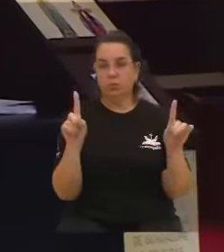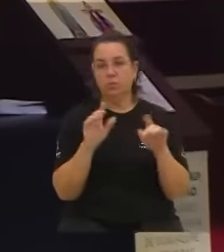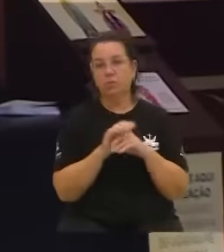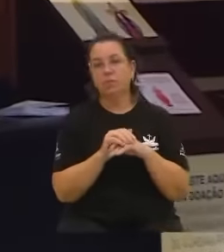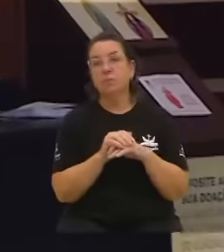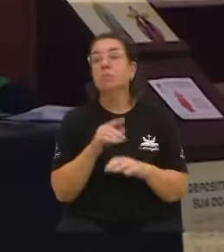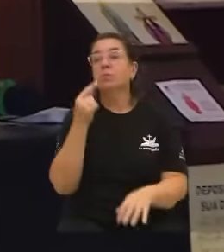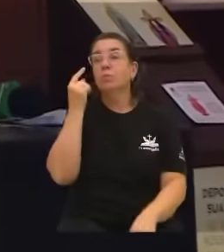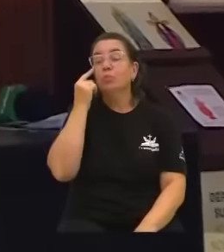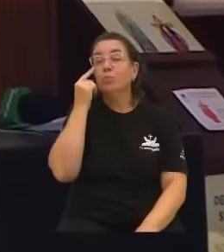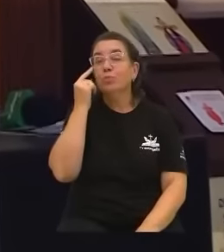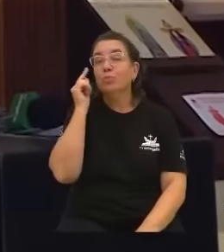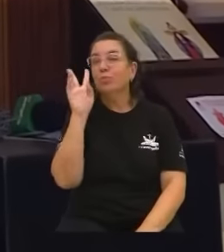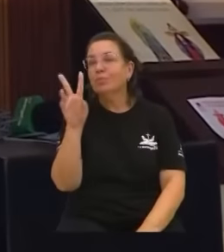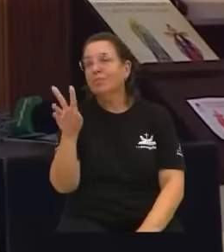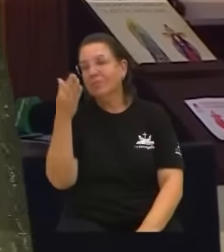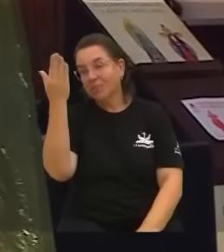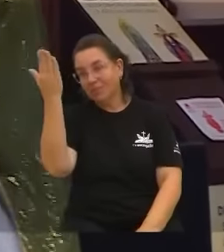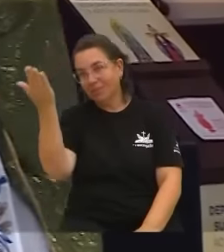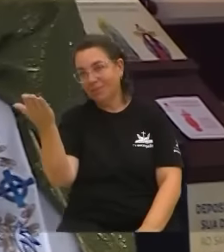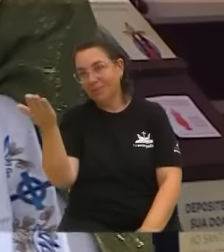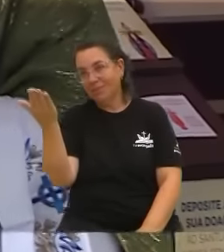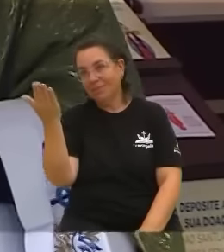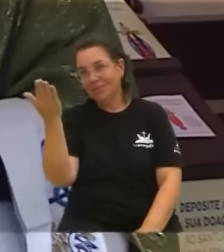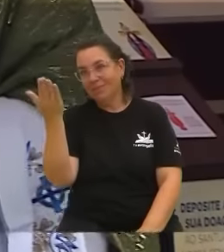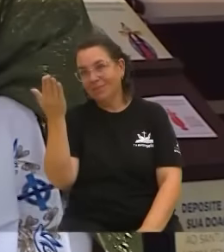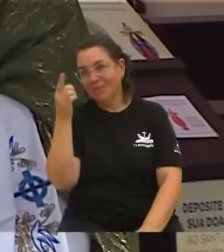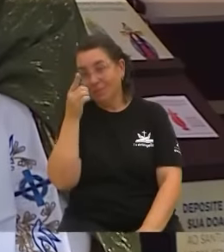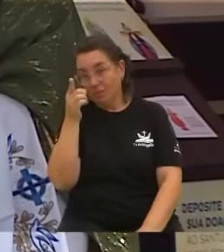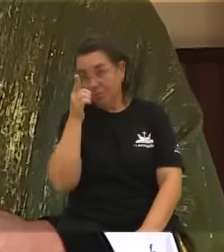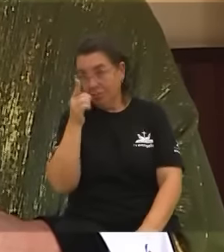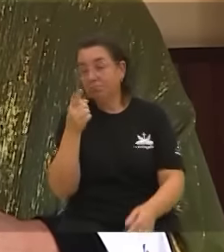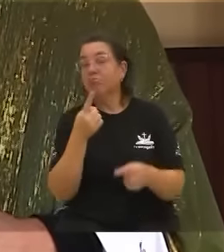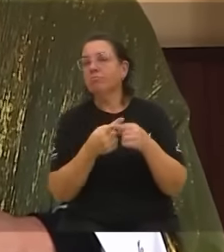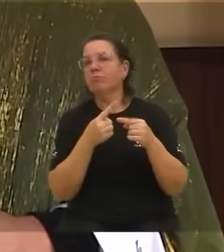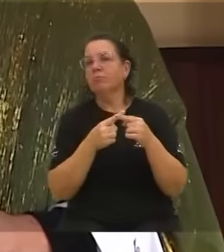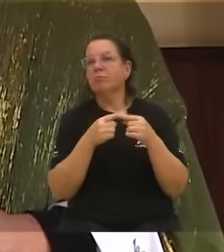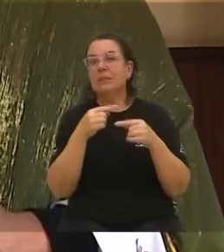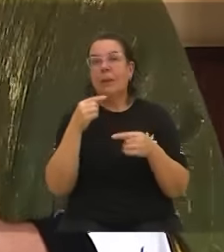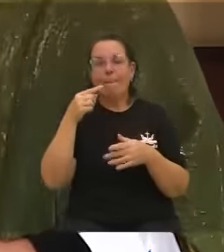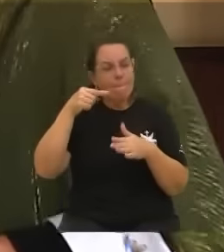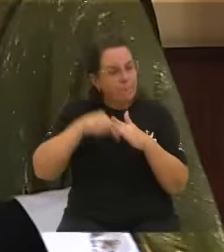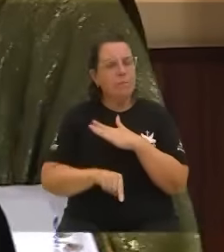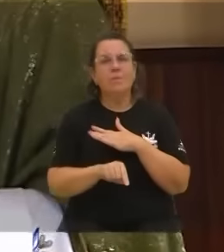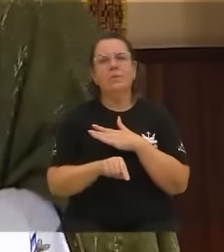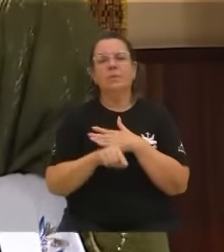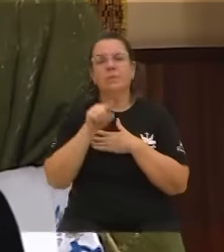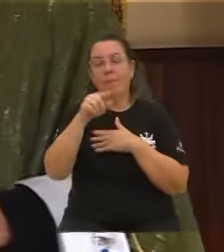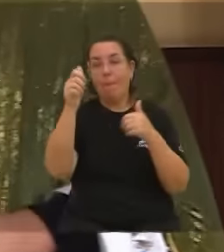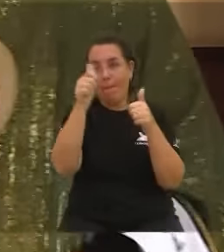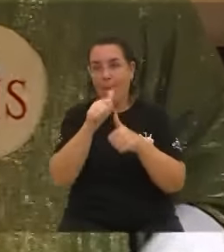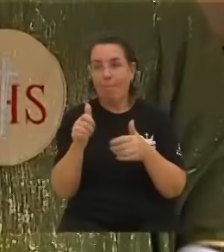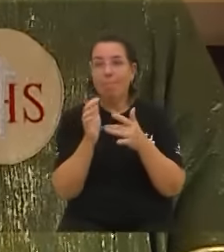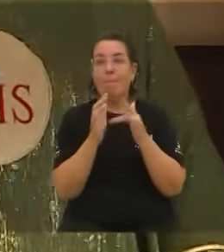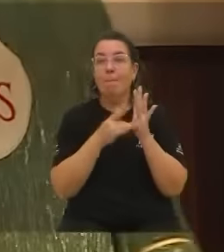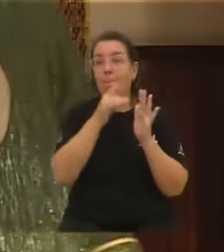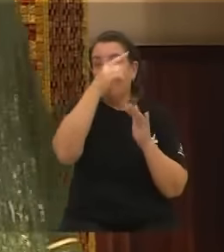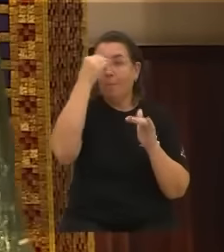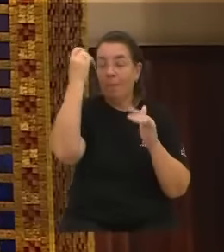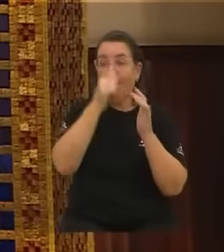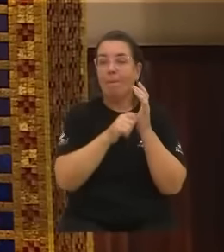olho muito os olhos penetrantes do Senhor. Essa imagem de Jesus das Santas